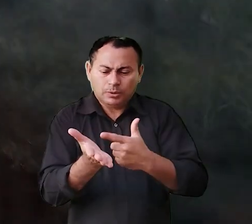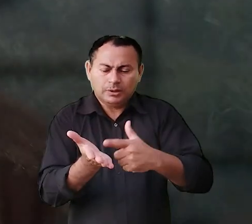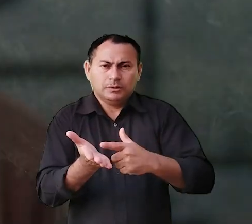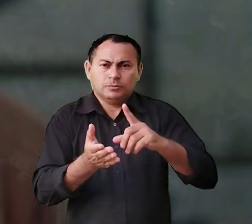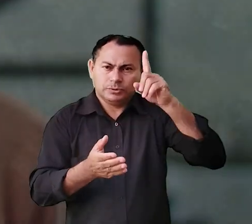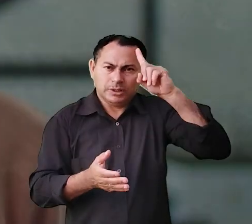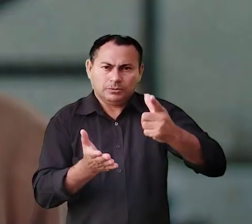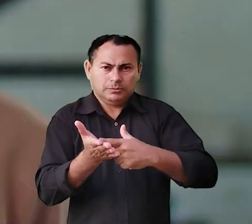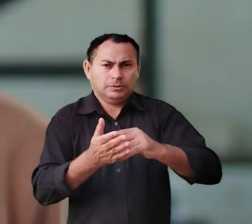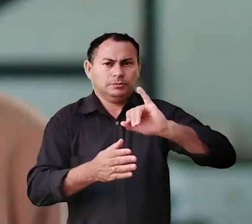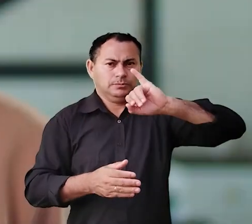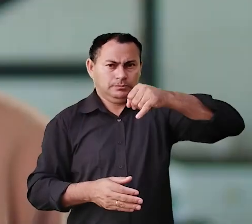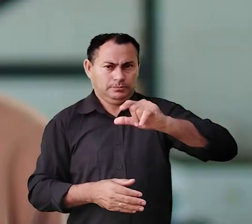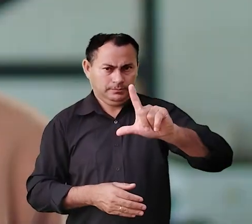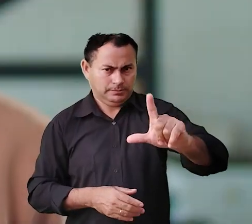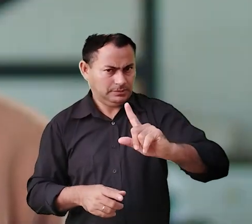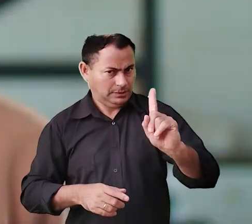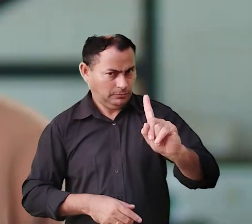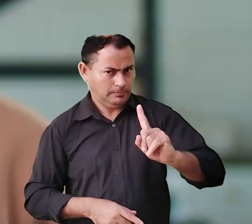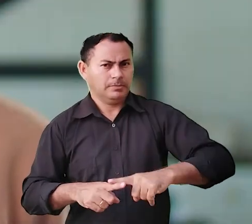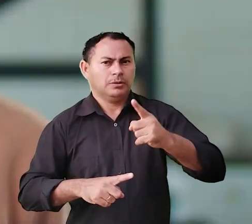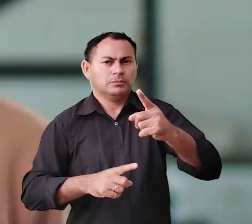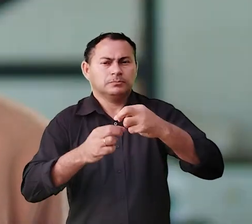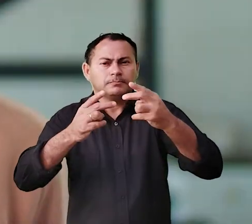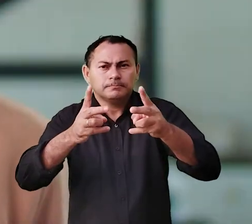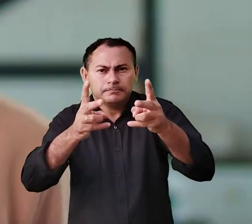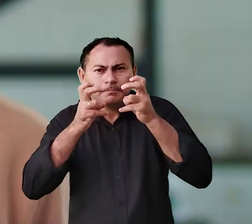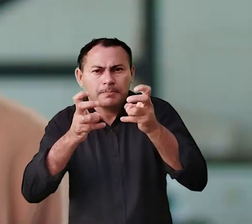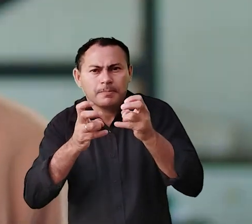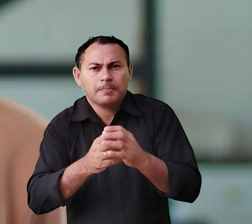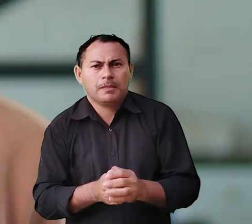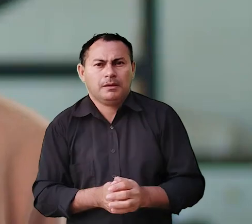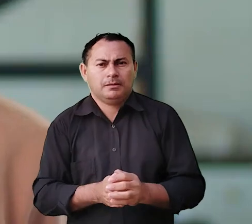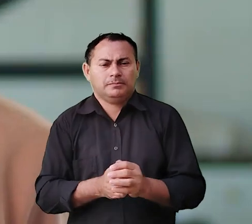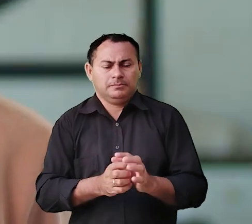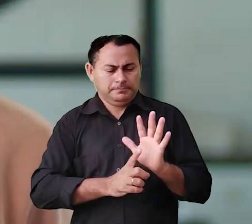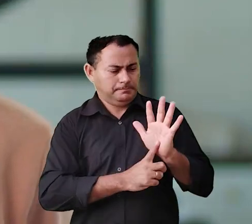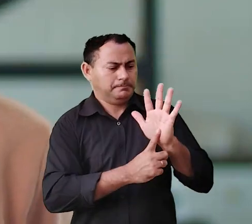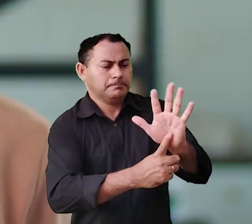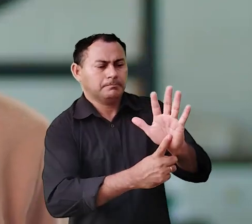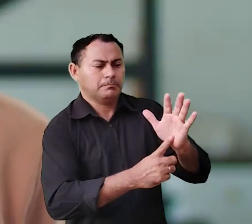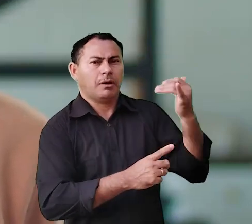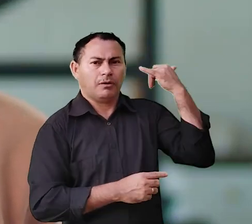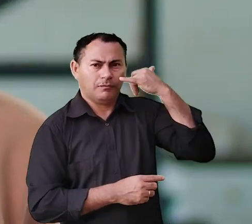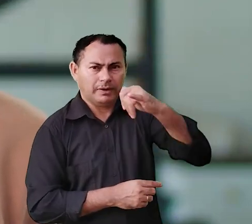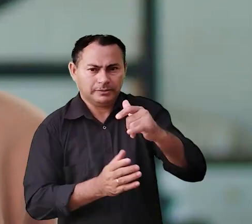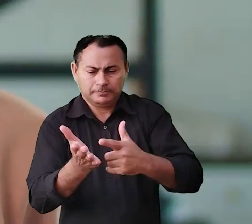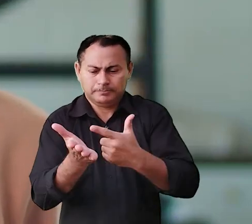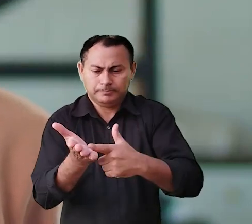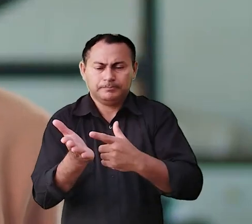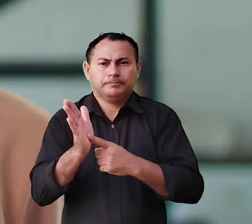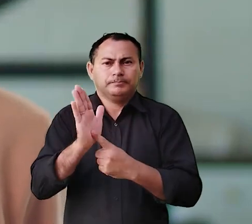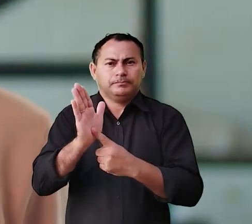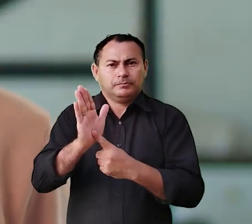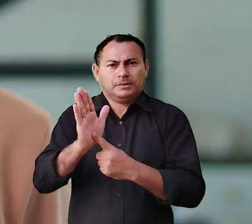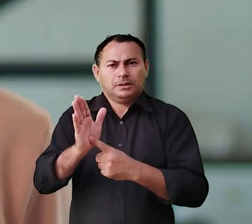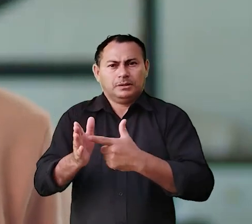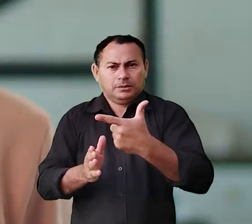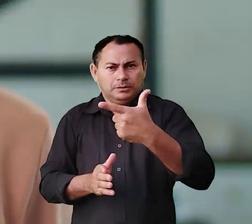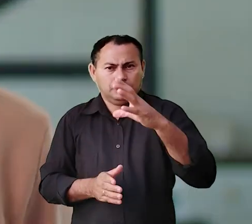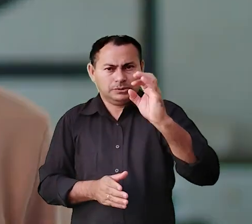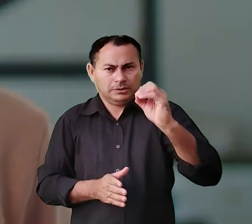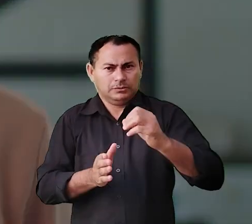data do livro de Joel, mas uma coisa vocês vão perceber. As revelações proféticas deste livro vão